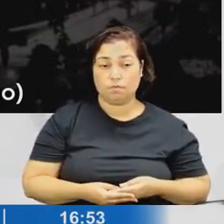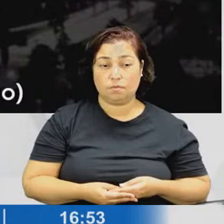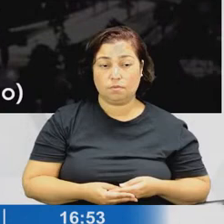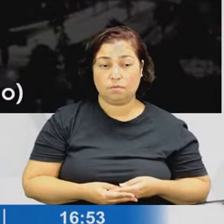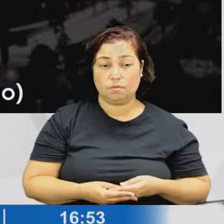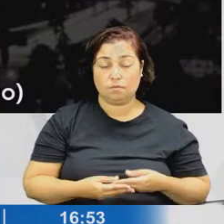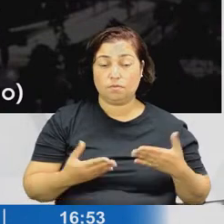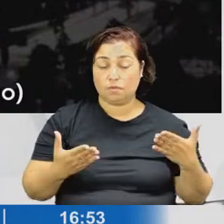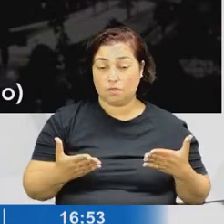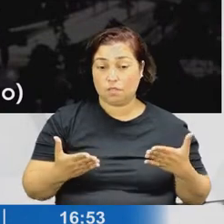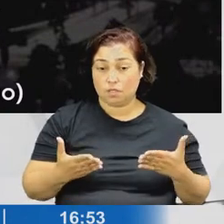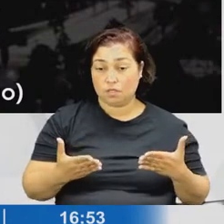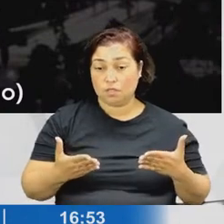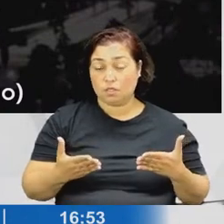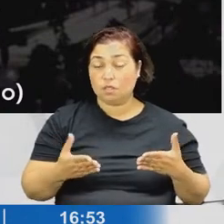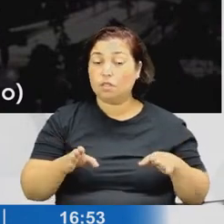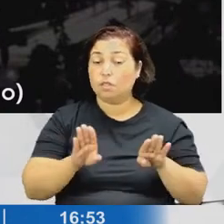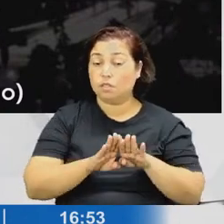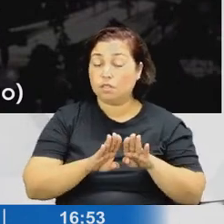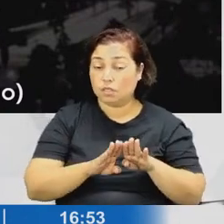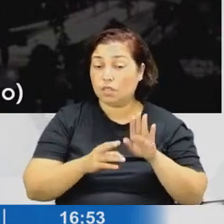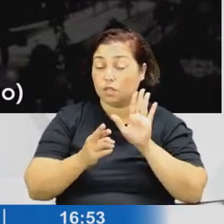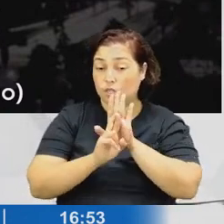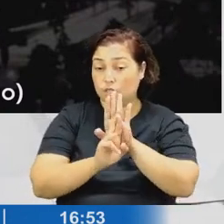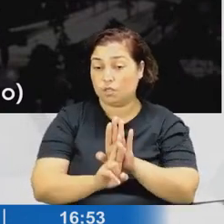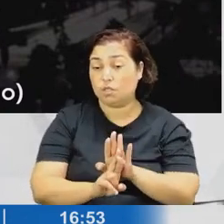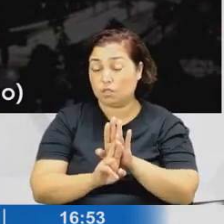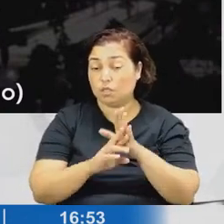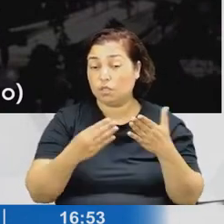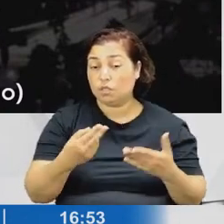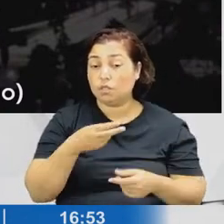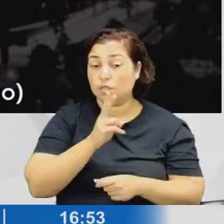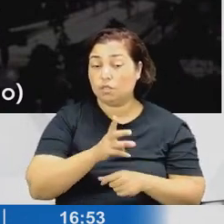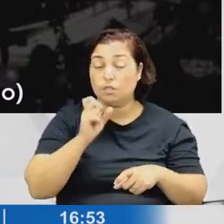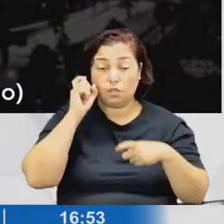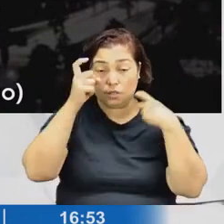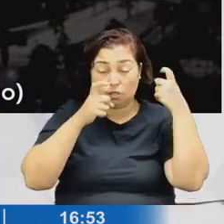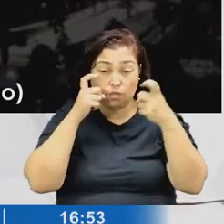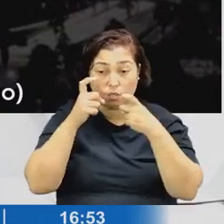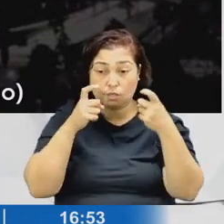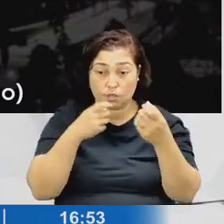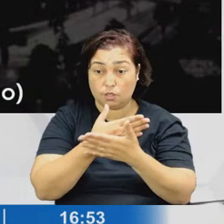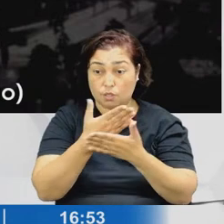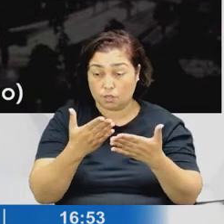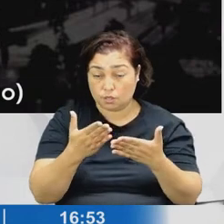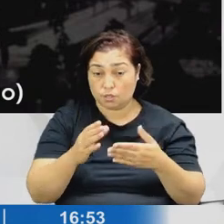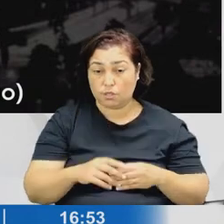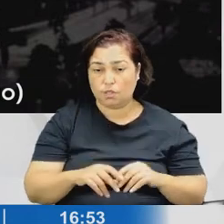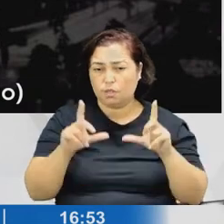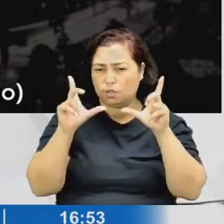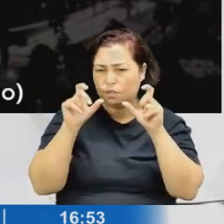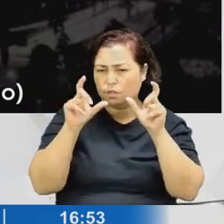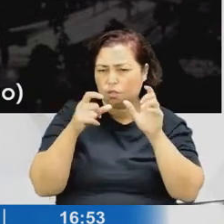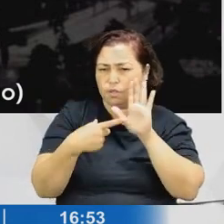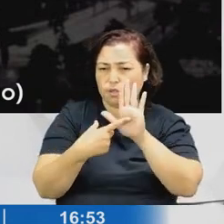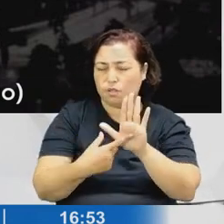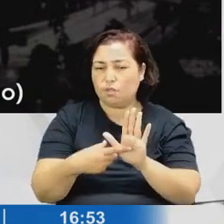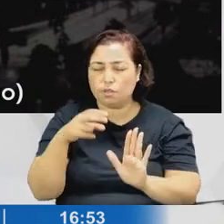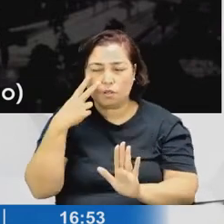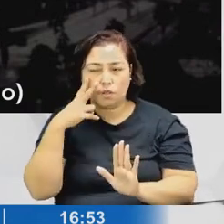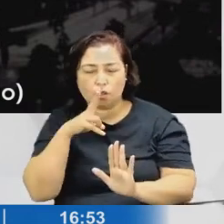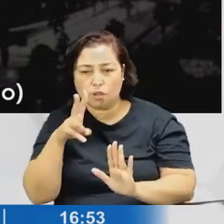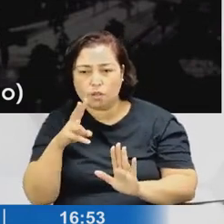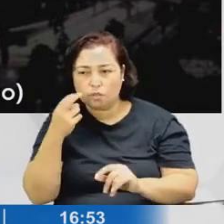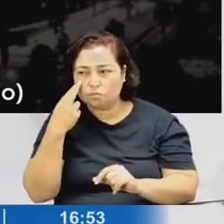dele com os defendidos também né o pessoal que ele representa e tá sempre preocupado com alguém fazer uma quebra de padrão pega uma imagem dele sabe olhando